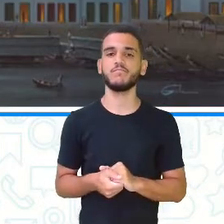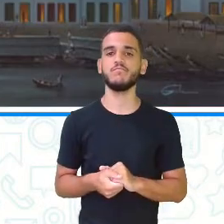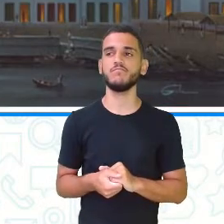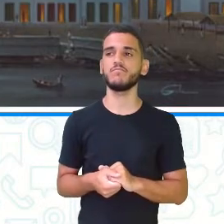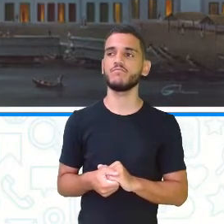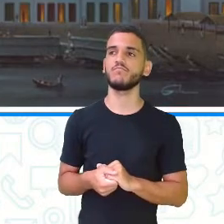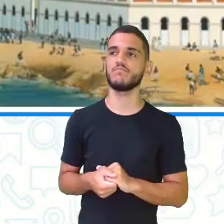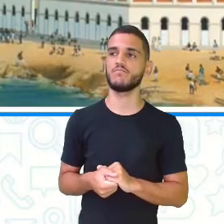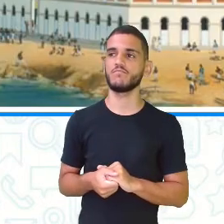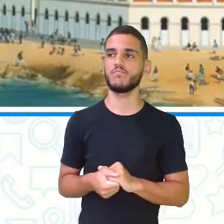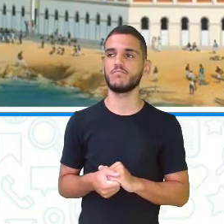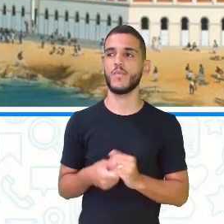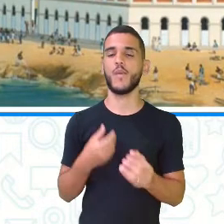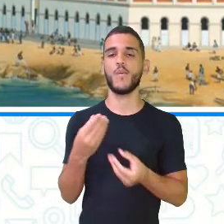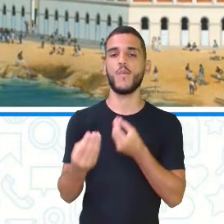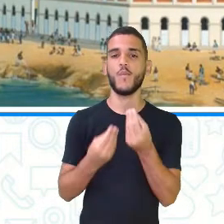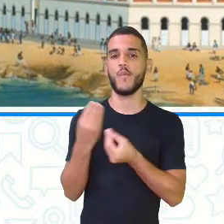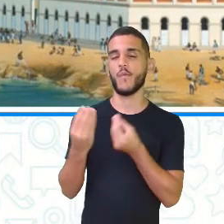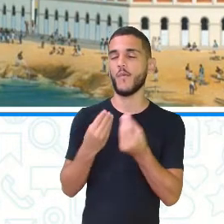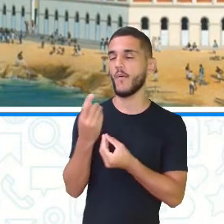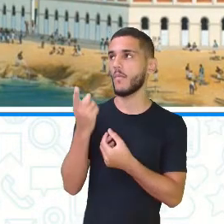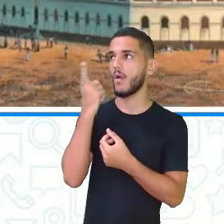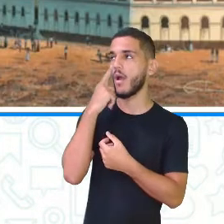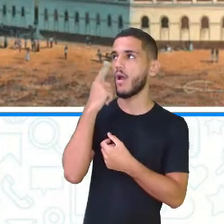interessante, essa imagem do Rio.